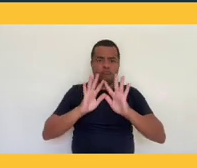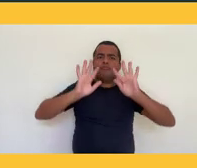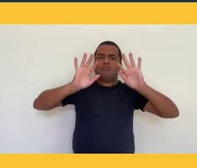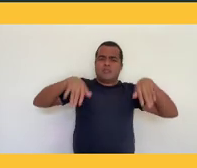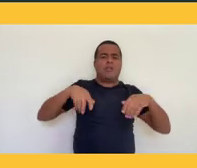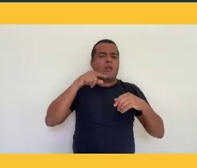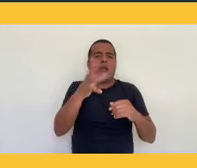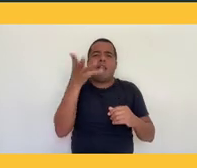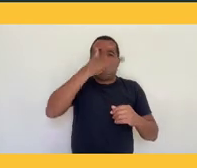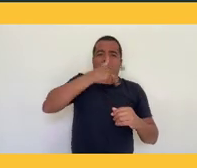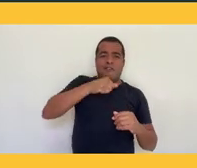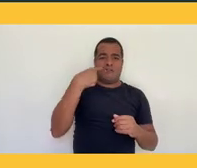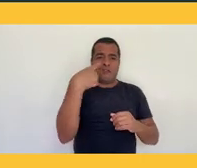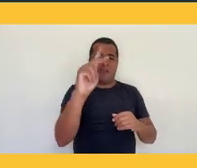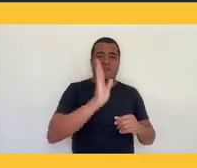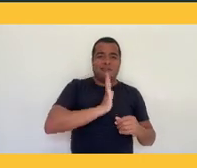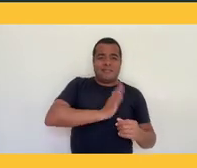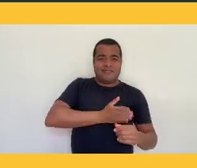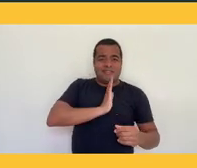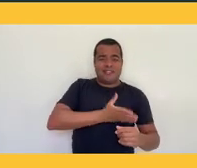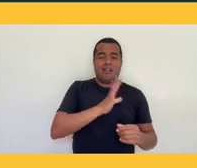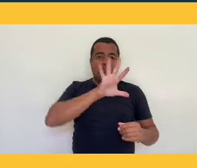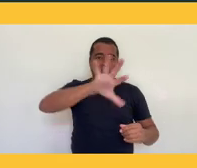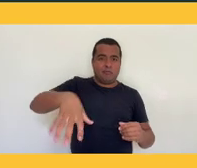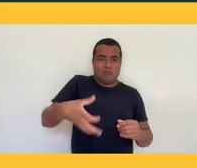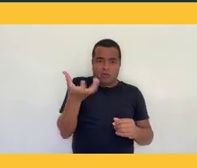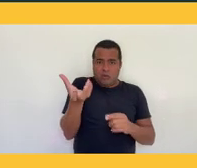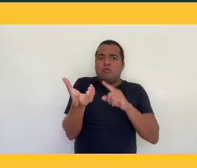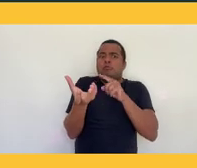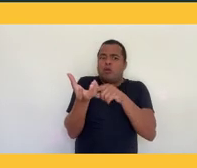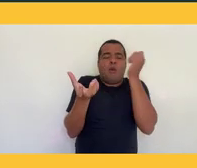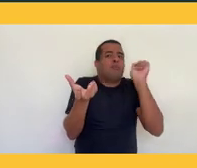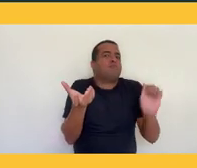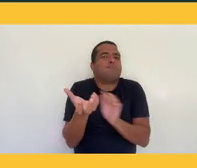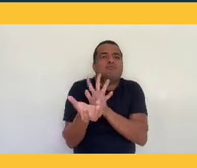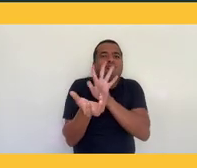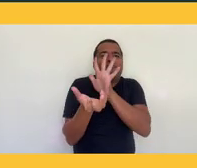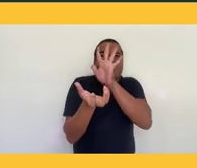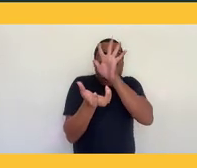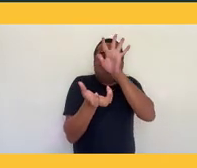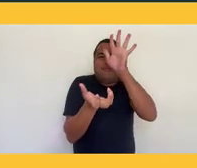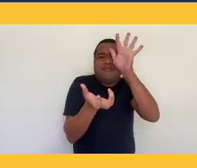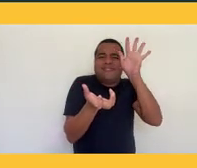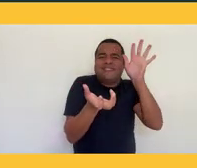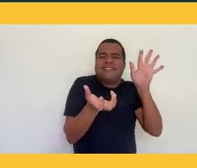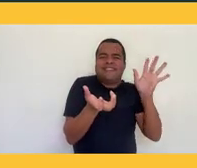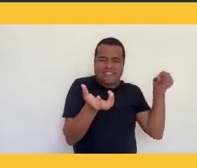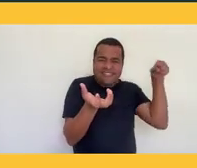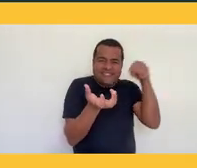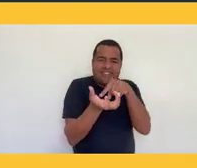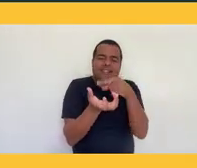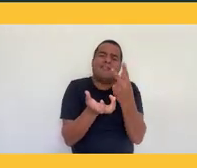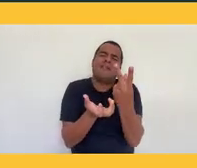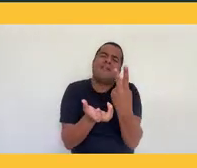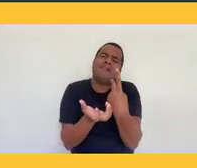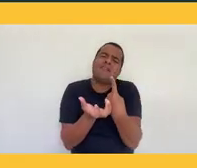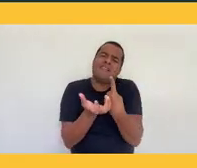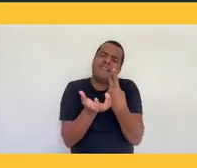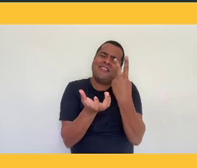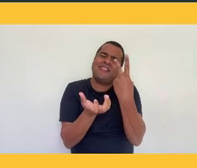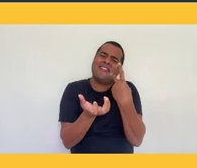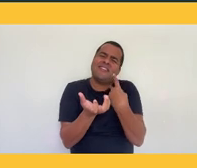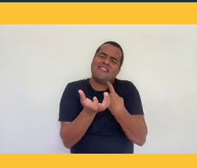coração. Coração não é tão simples quanto pensa. Nele cabe o que não cabe na dispensa. Cabe